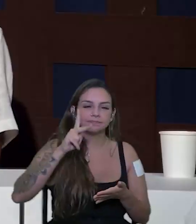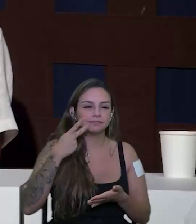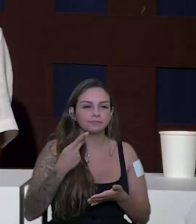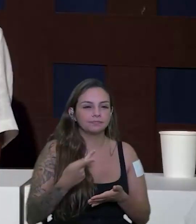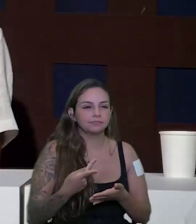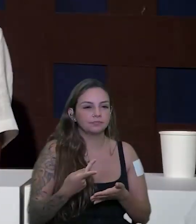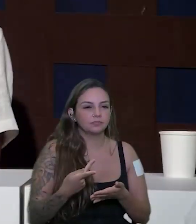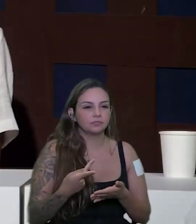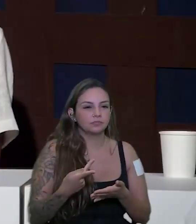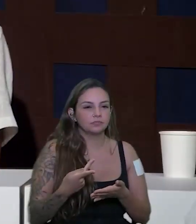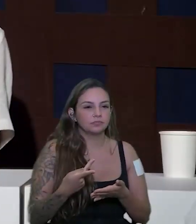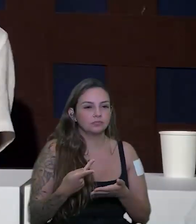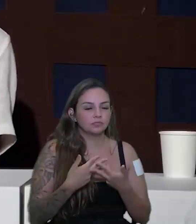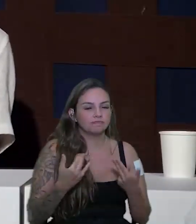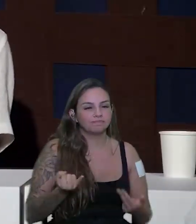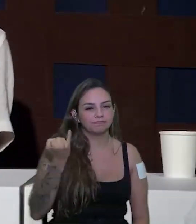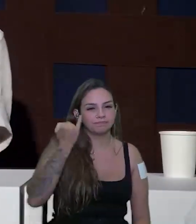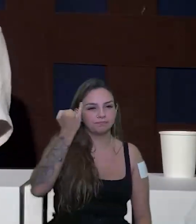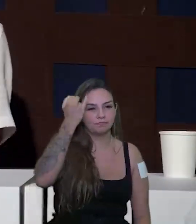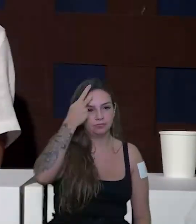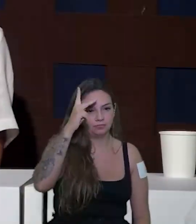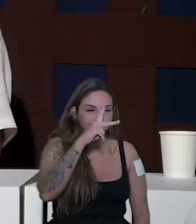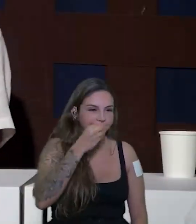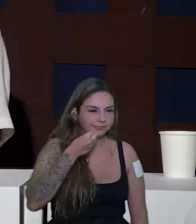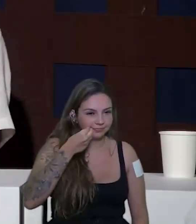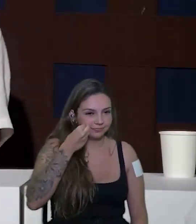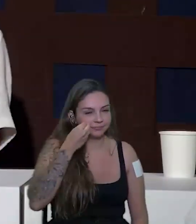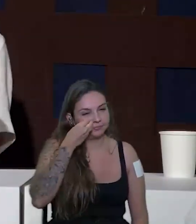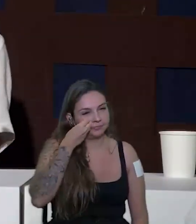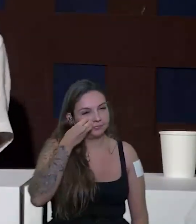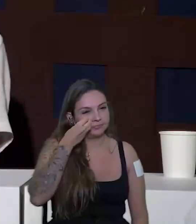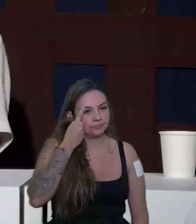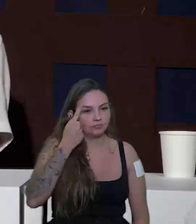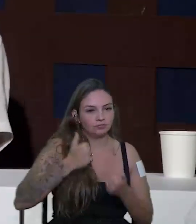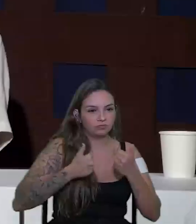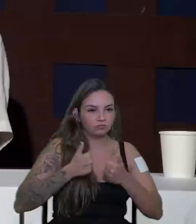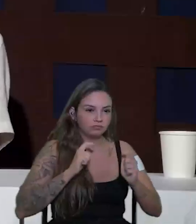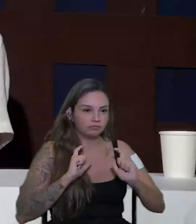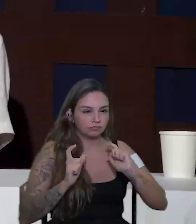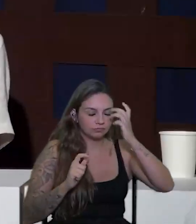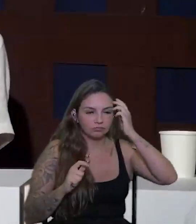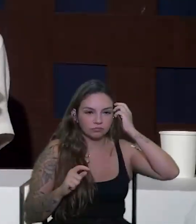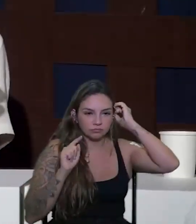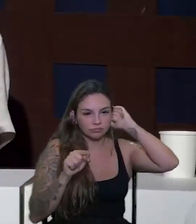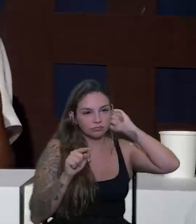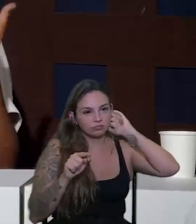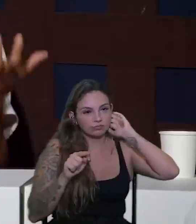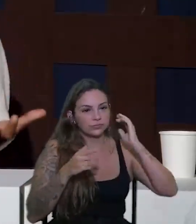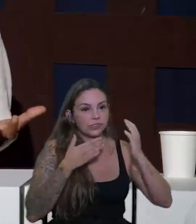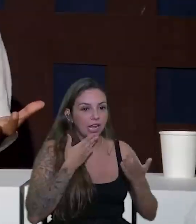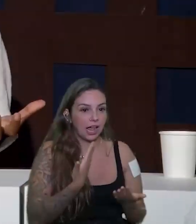dizem algo importante para a sua experiência. Então, é um jogo ali entre você